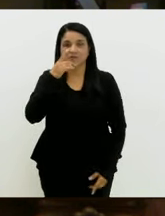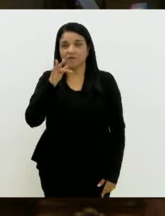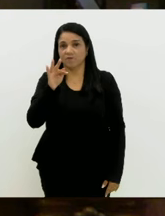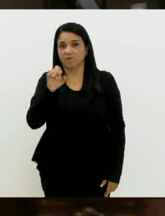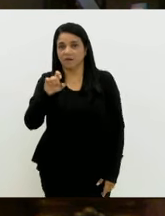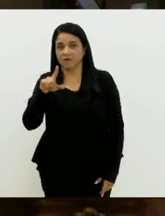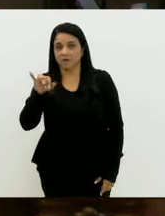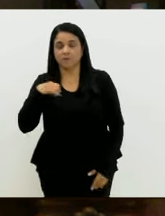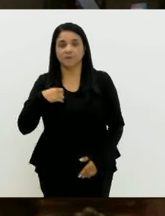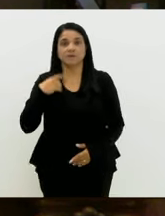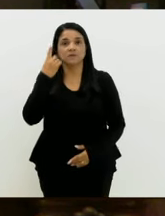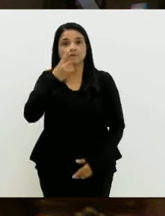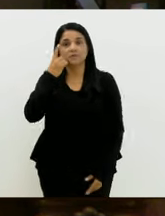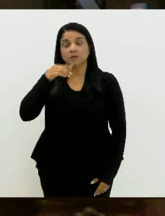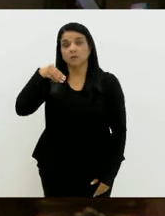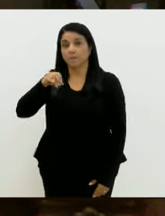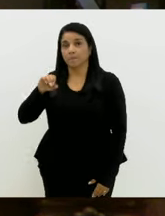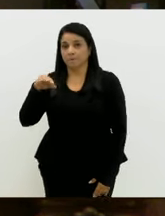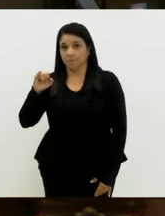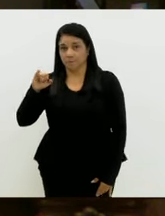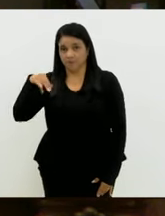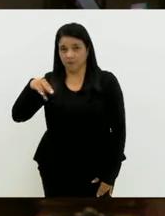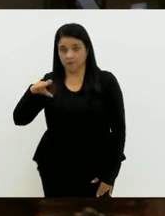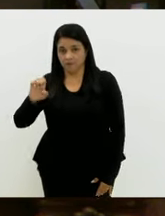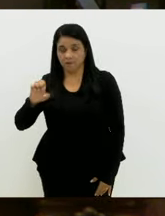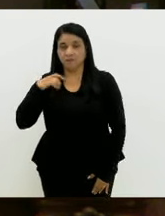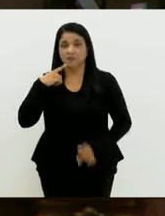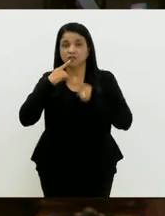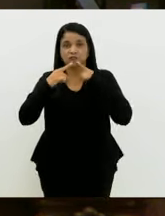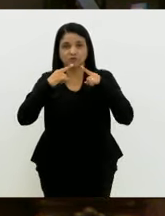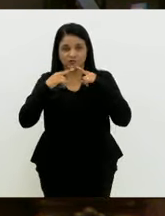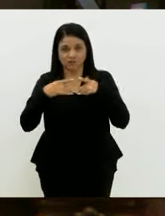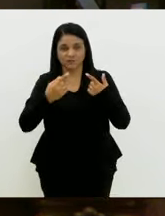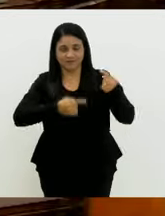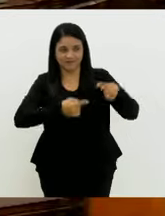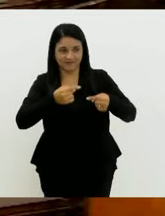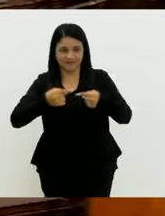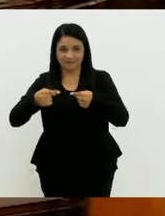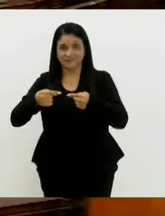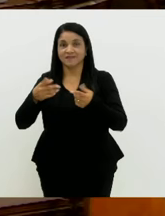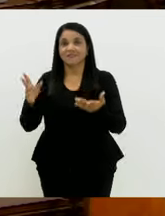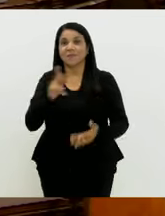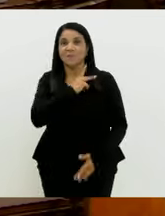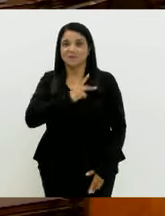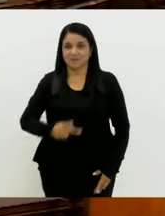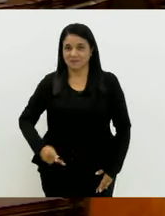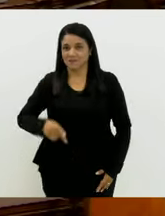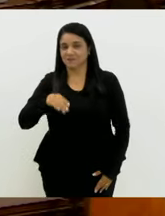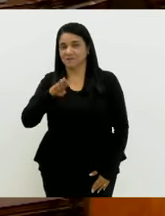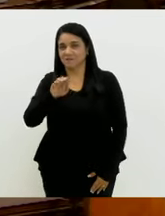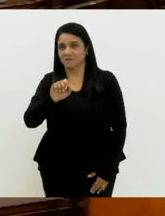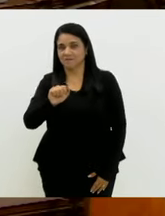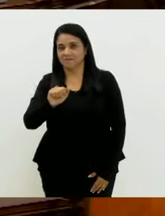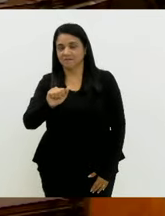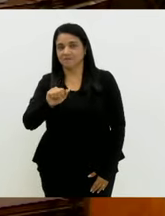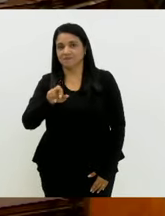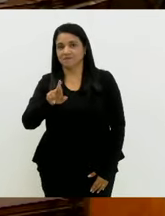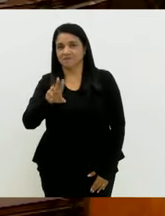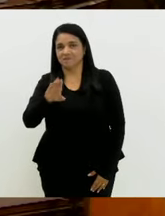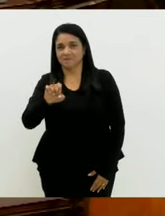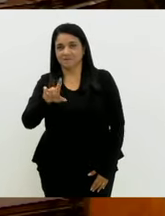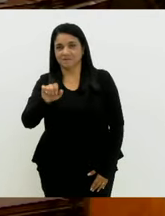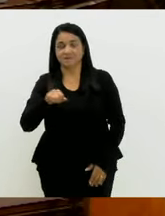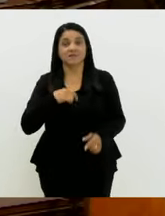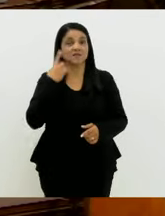Mink, para discutir. Presidente Bacelar, deputado Anderson